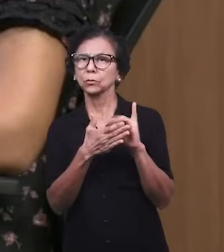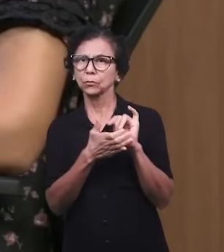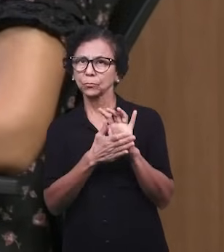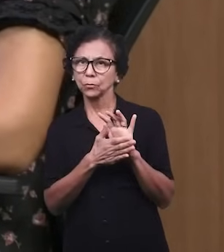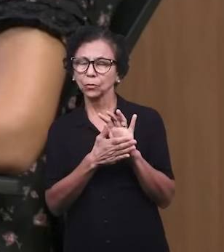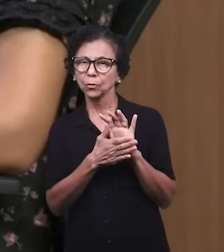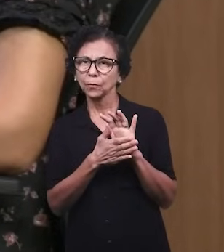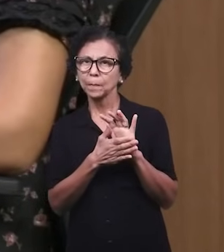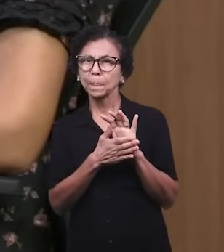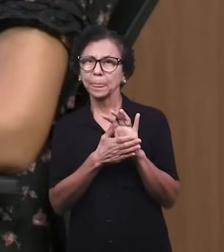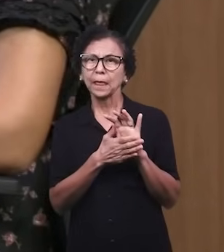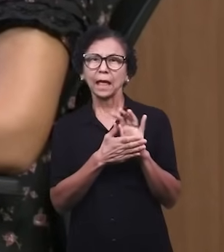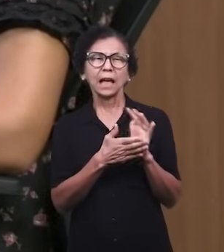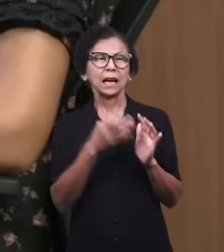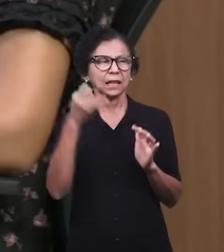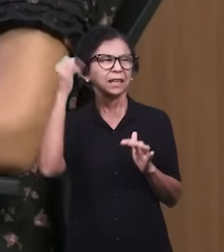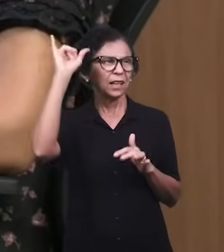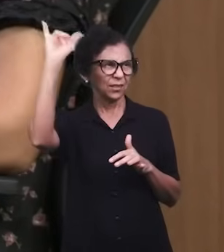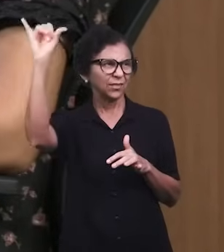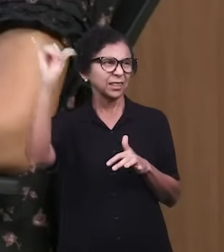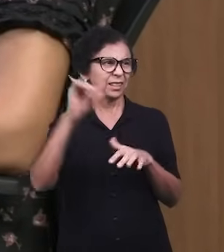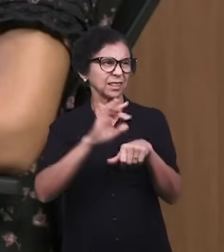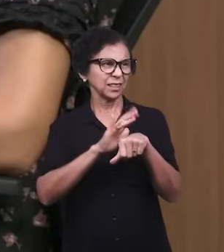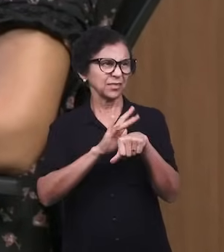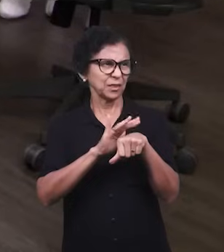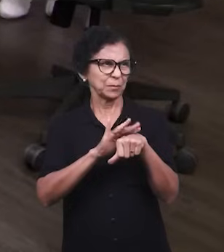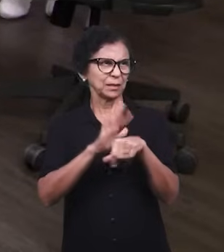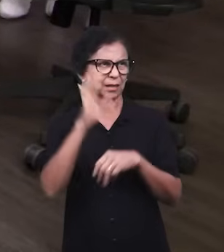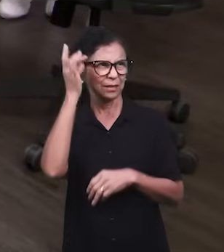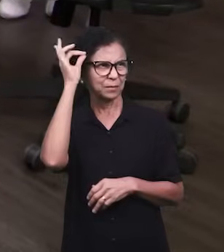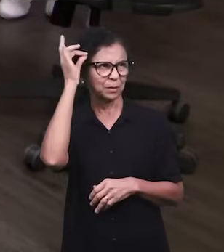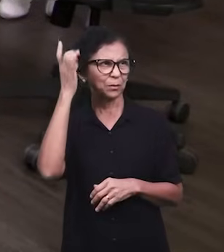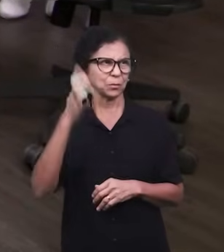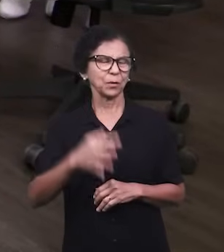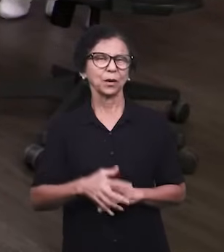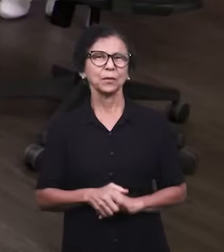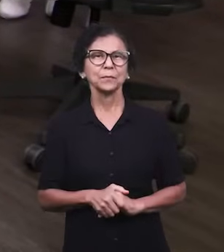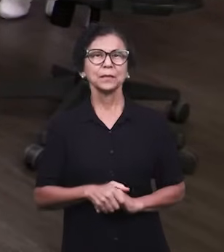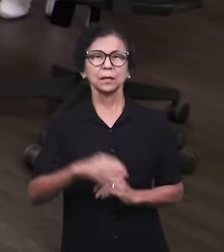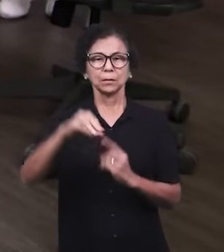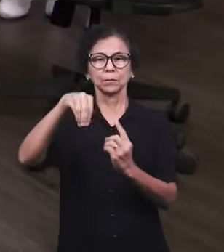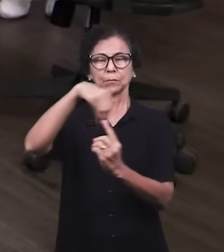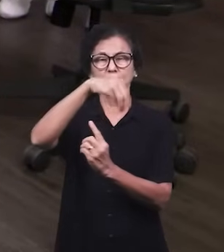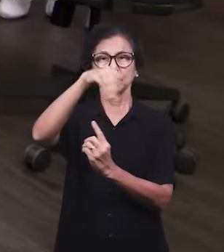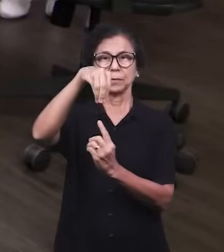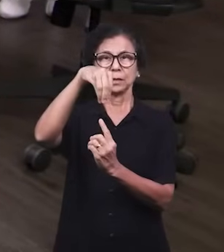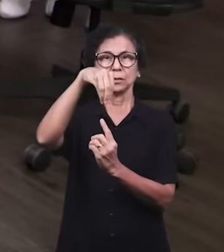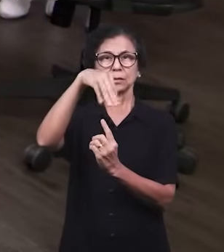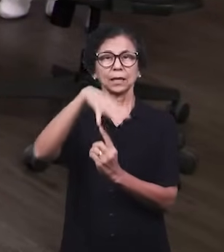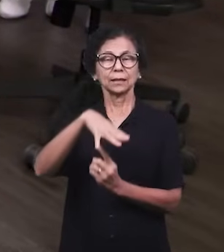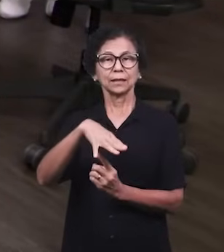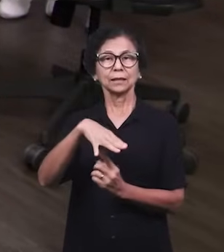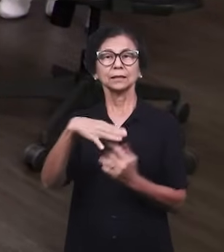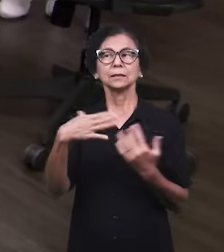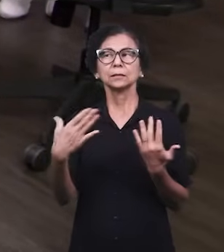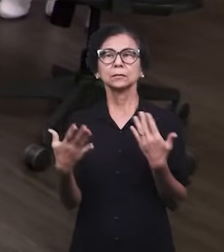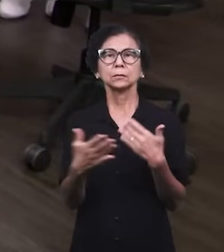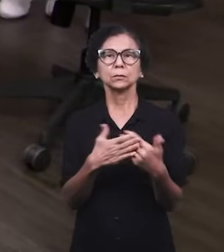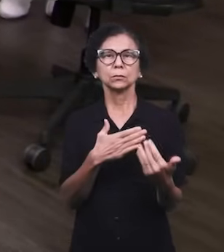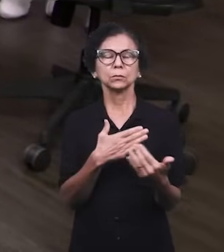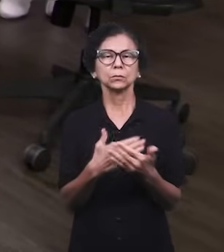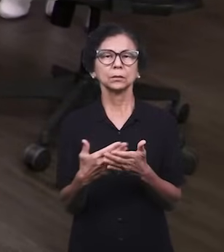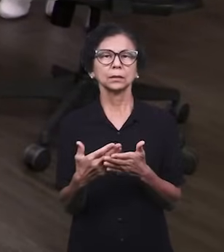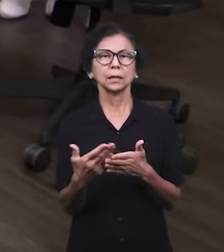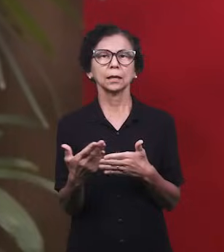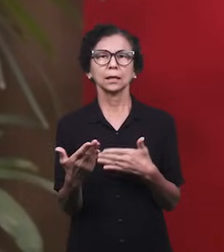a enfermidade, né? Essa frieza? Quando falamos em recursos da graça, nós falamos em recursos que qualquer pessoa,